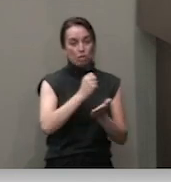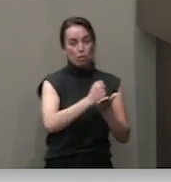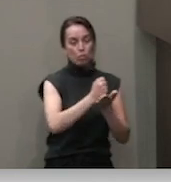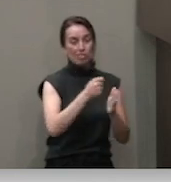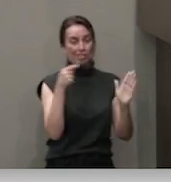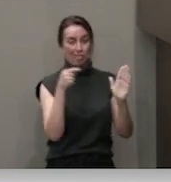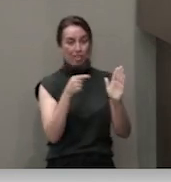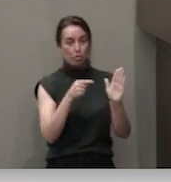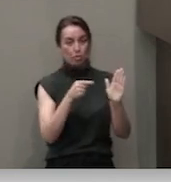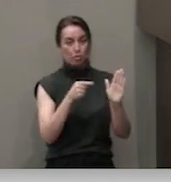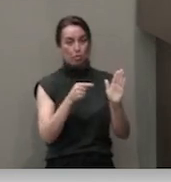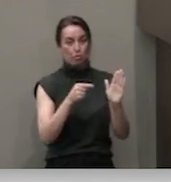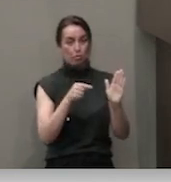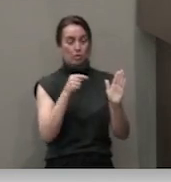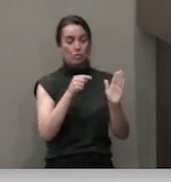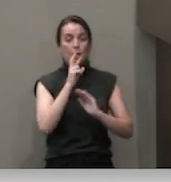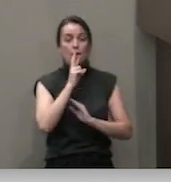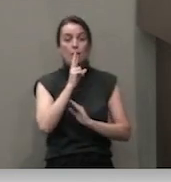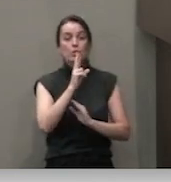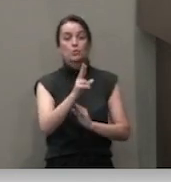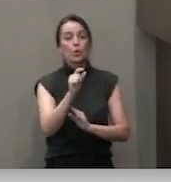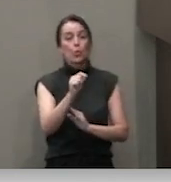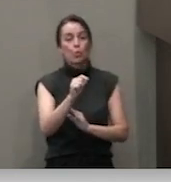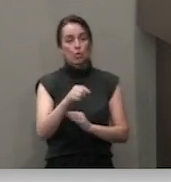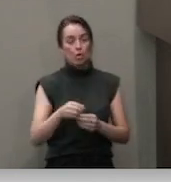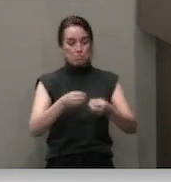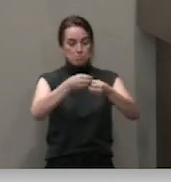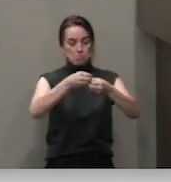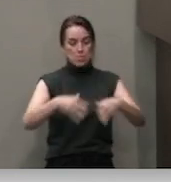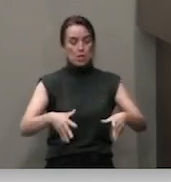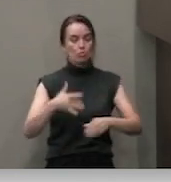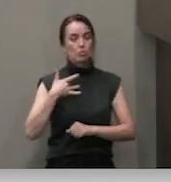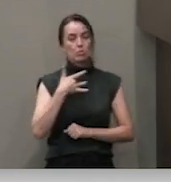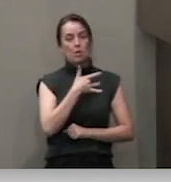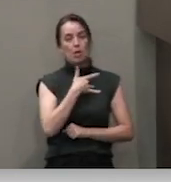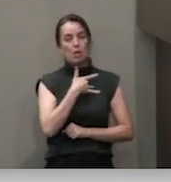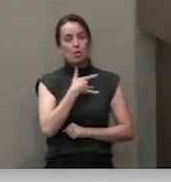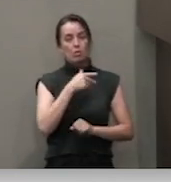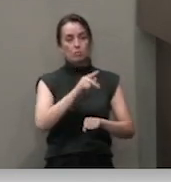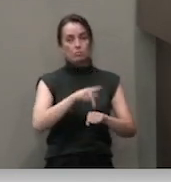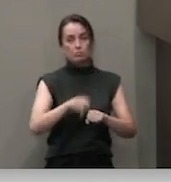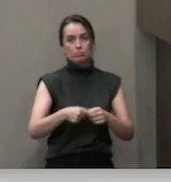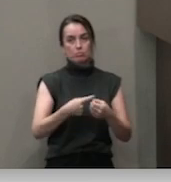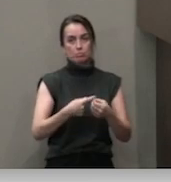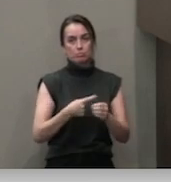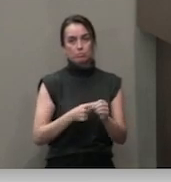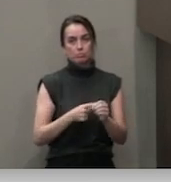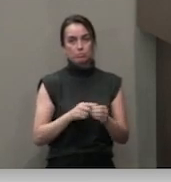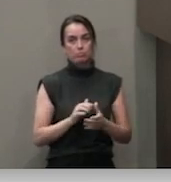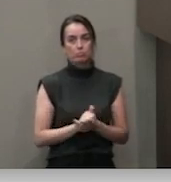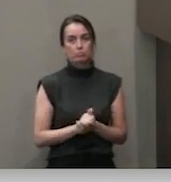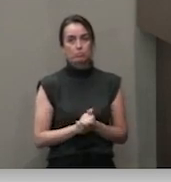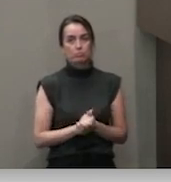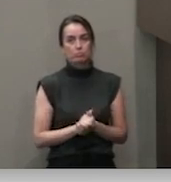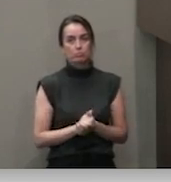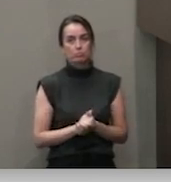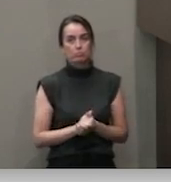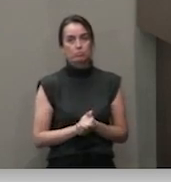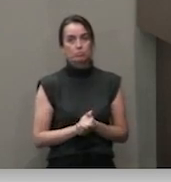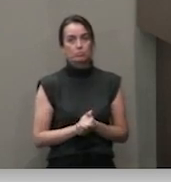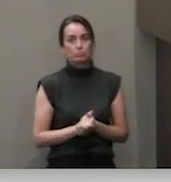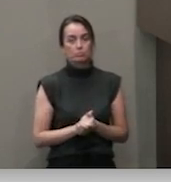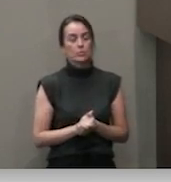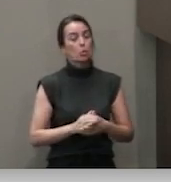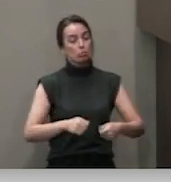tá levando a nossa precariedade da Saúde da cidade fundo então que fica assim